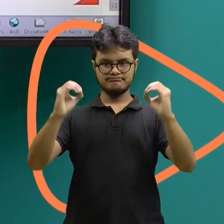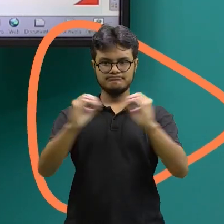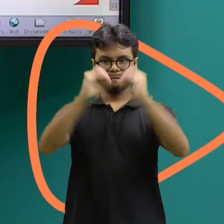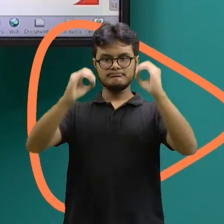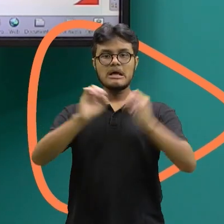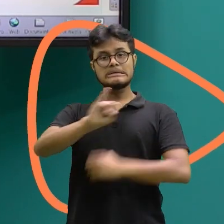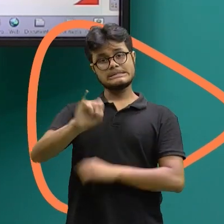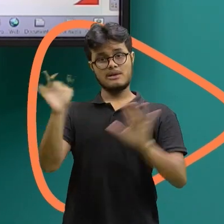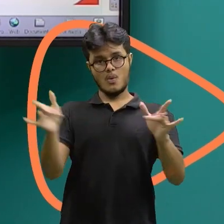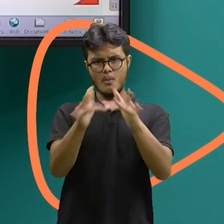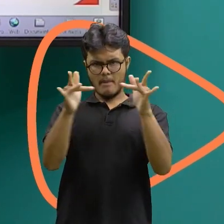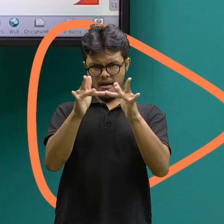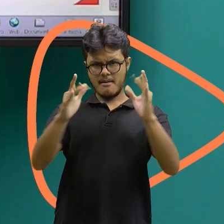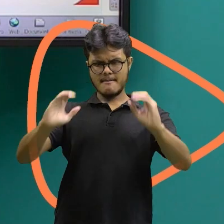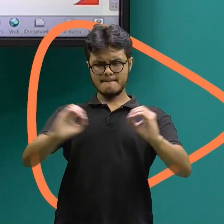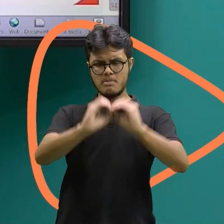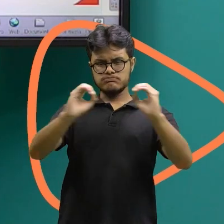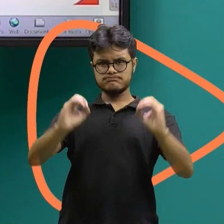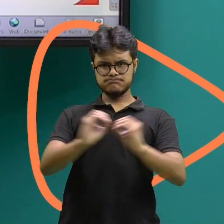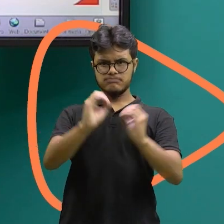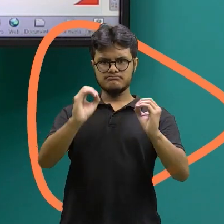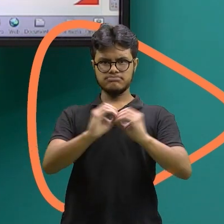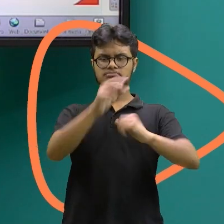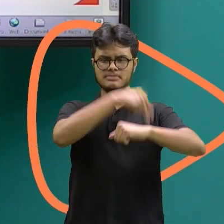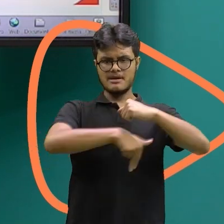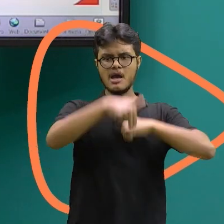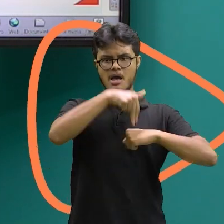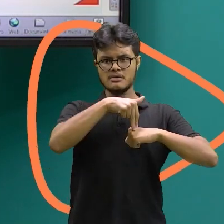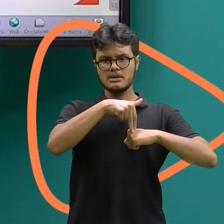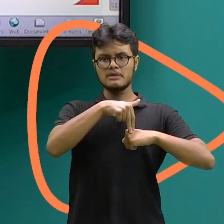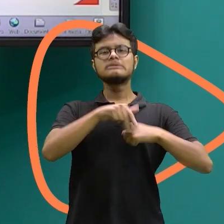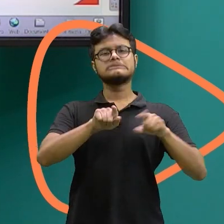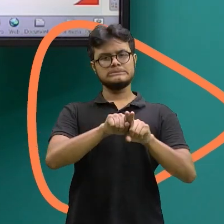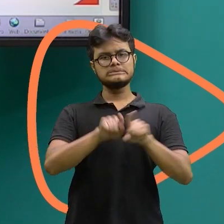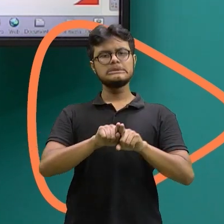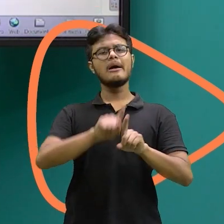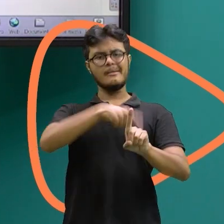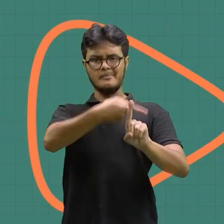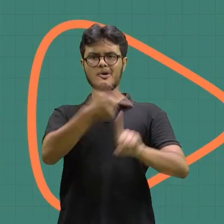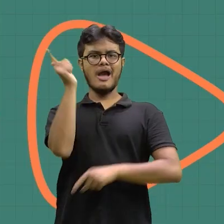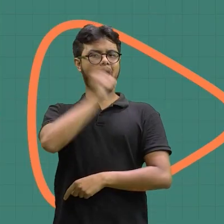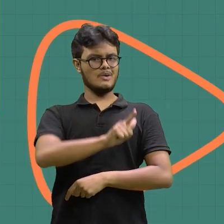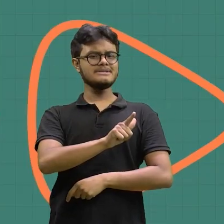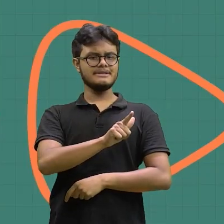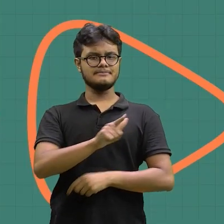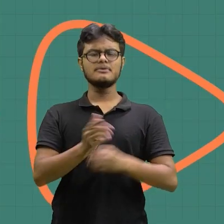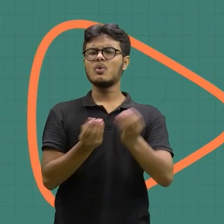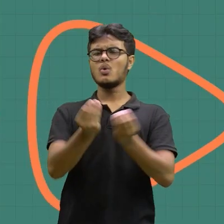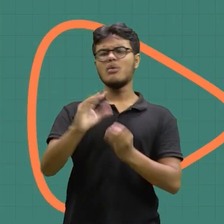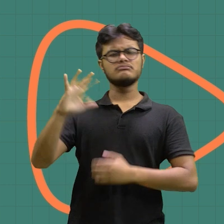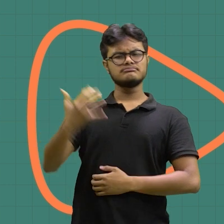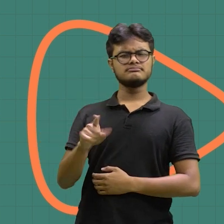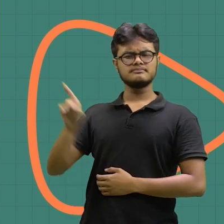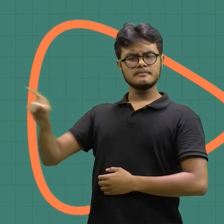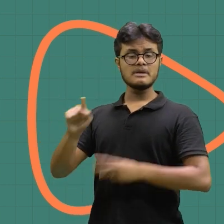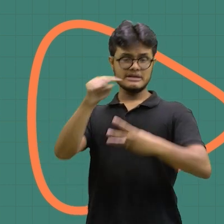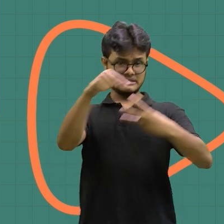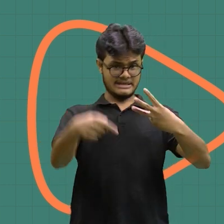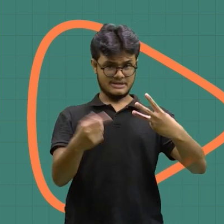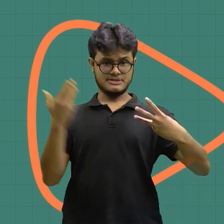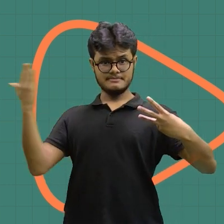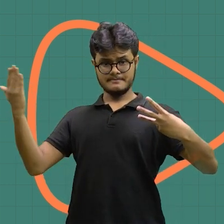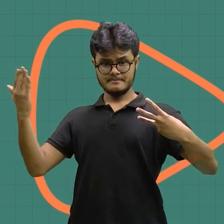contato com o corpo neutro e assim fazer com que o corpo neutro também fique eletrizado. Como é que isso acontece? Eu tenho aqui na